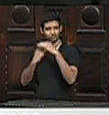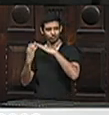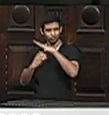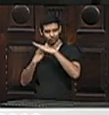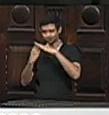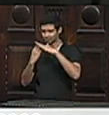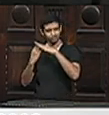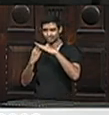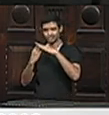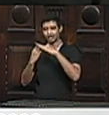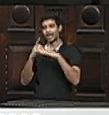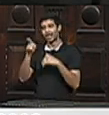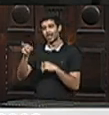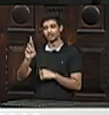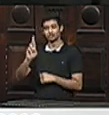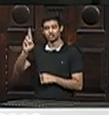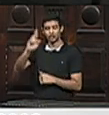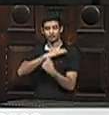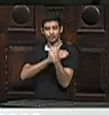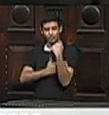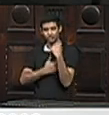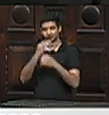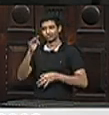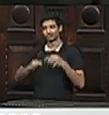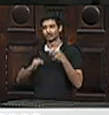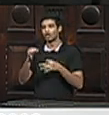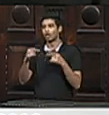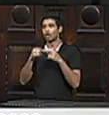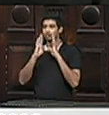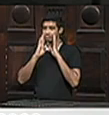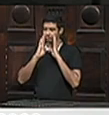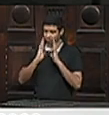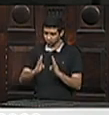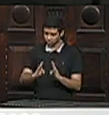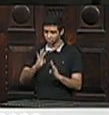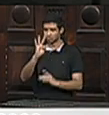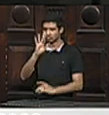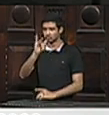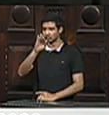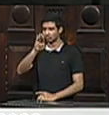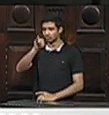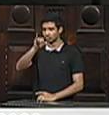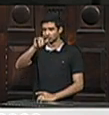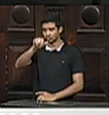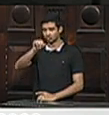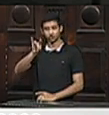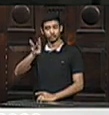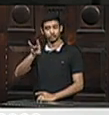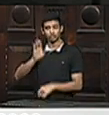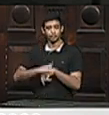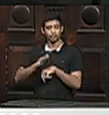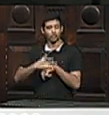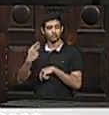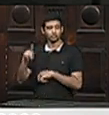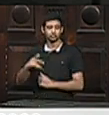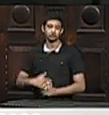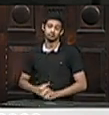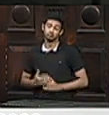O projeto volta e corrige diversos